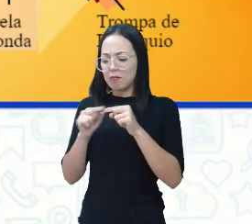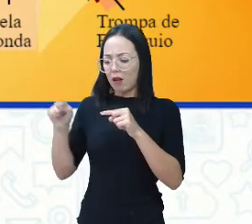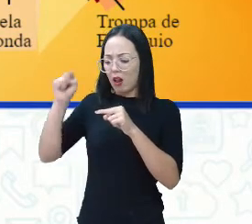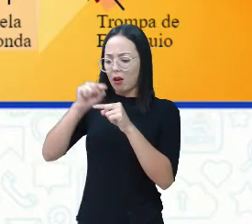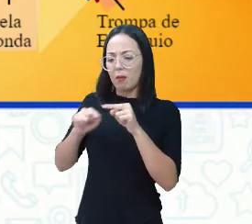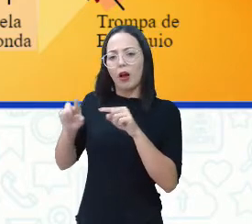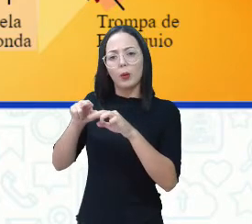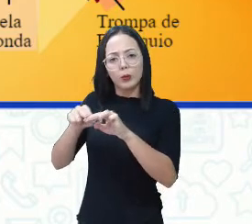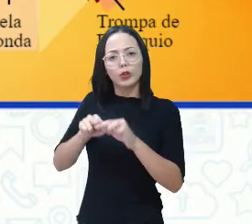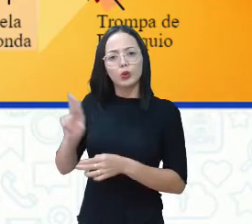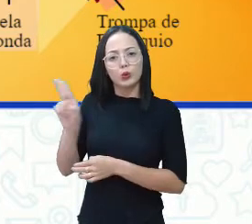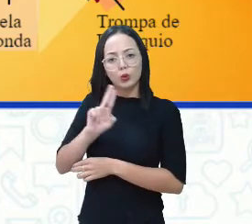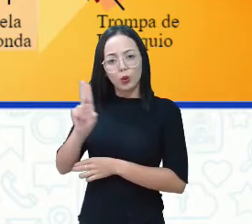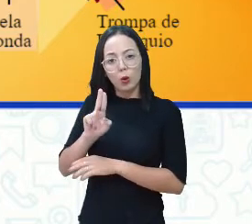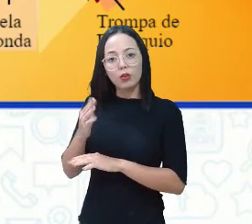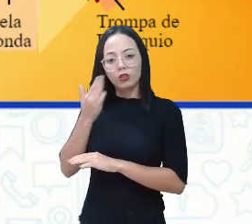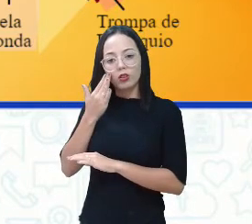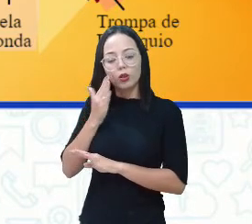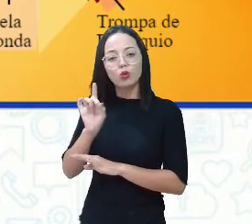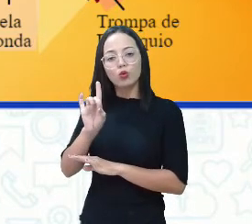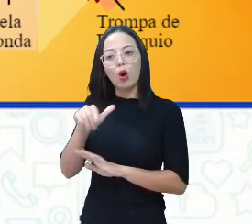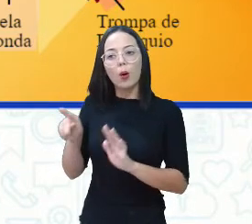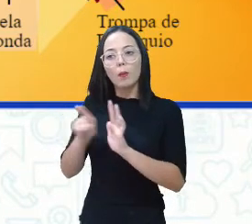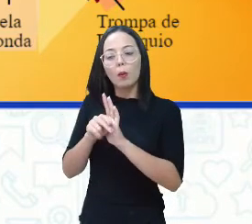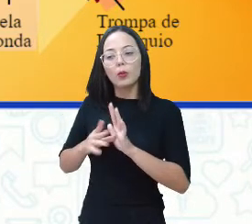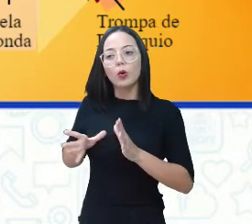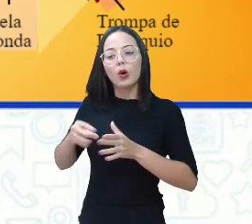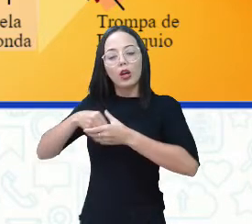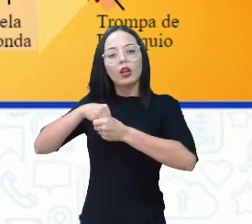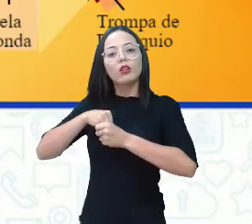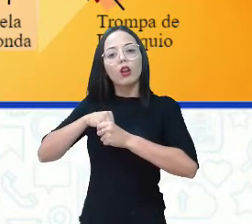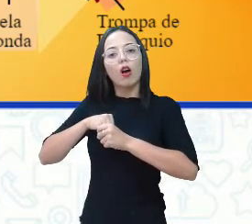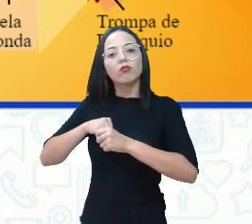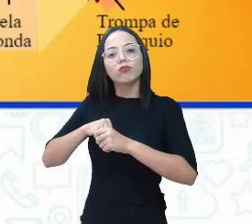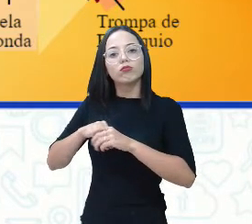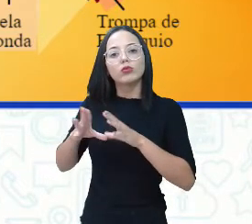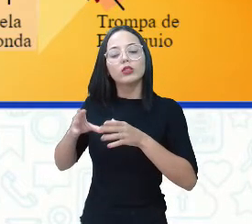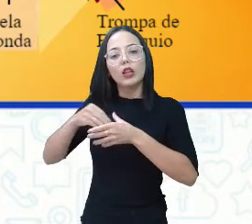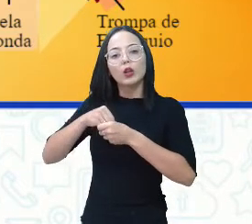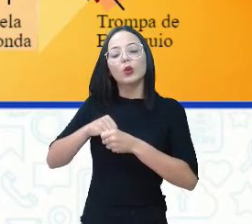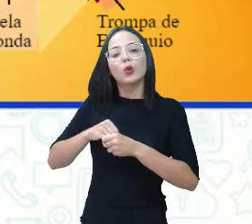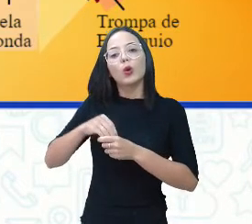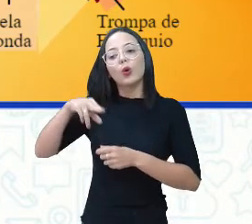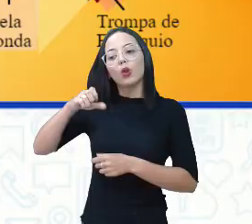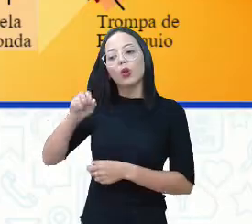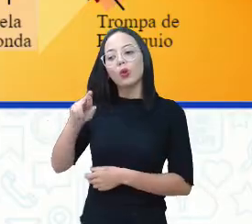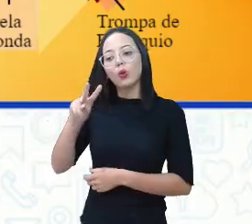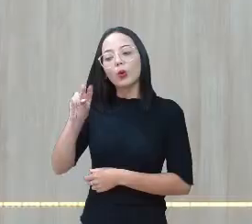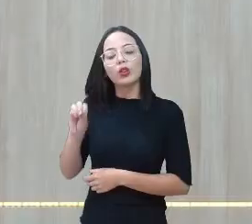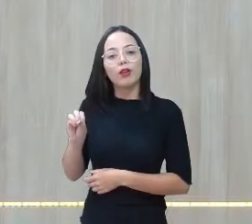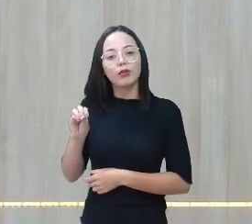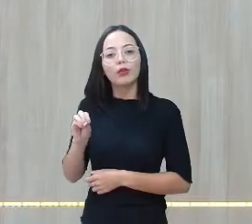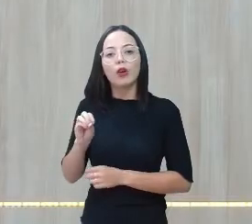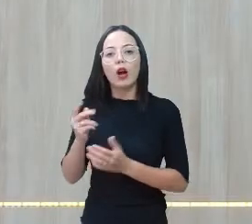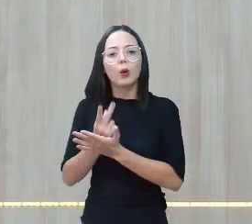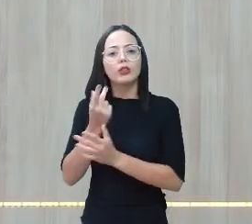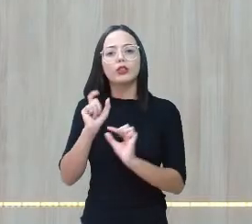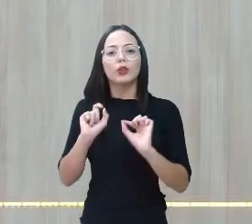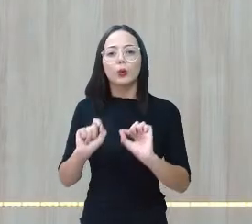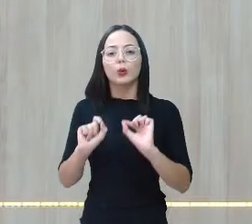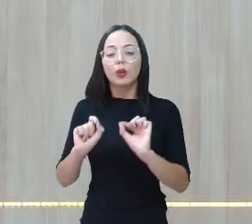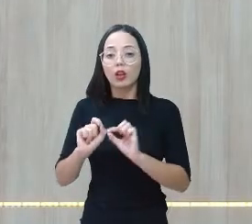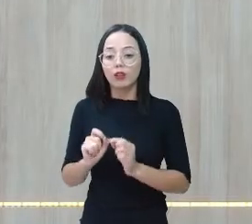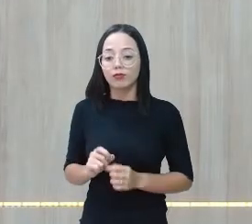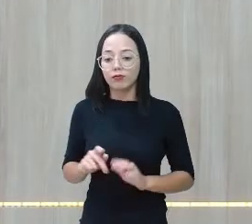isso esse nome, e só então essa cóclea vai mandar para o nervo acústico. E o nervo acústico, o que é que vai